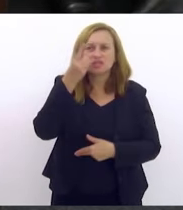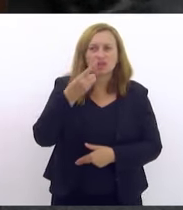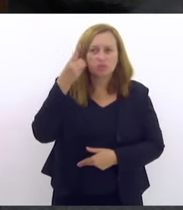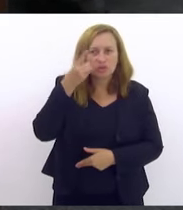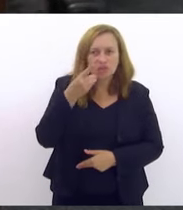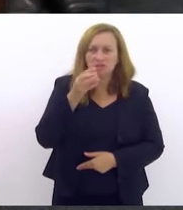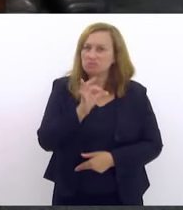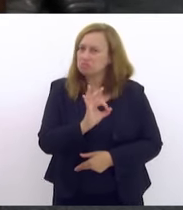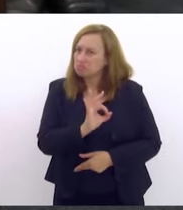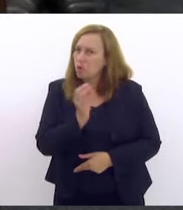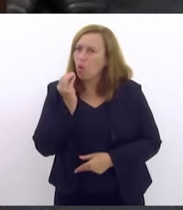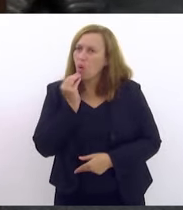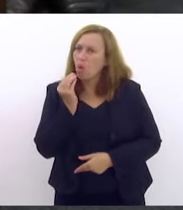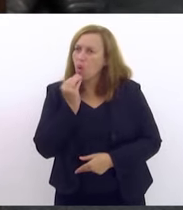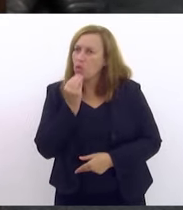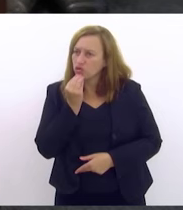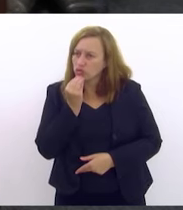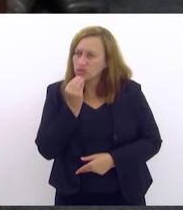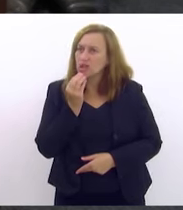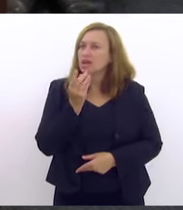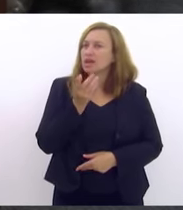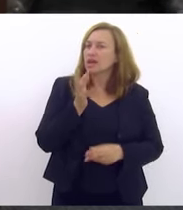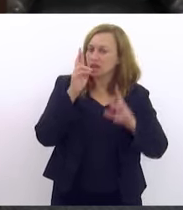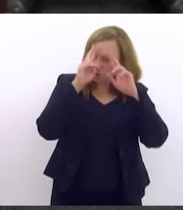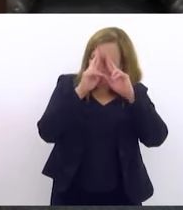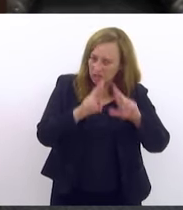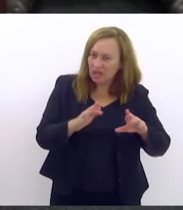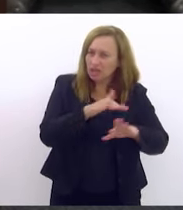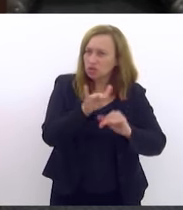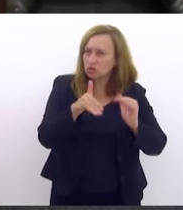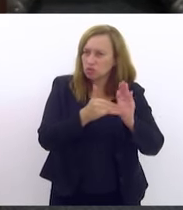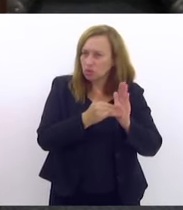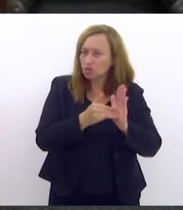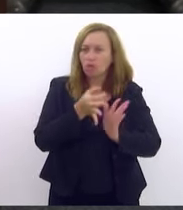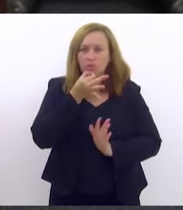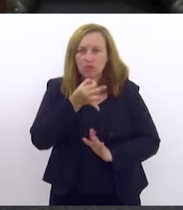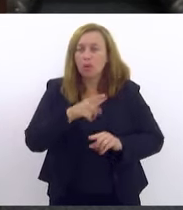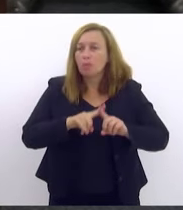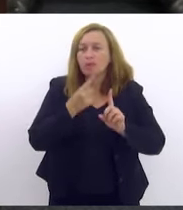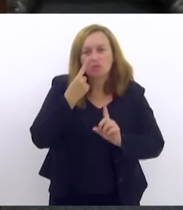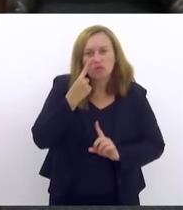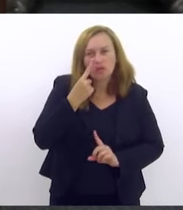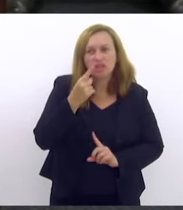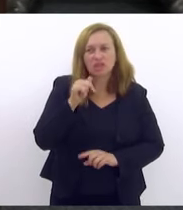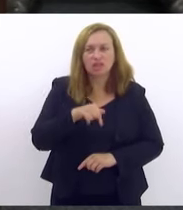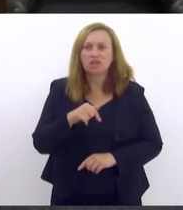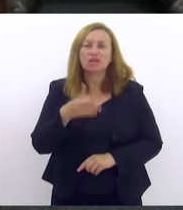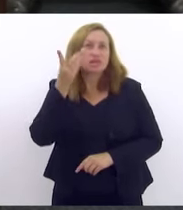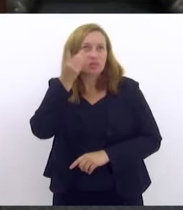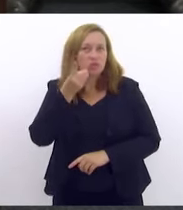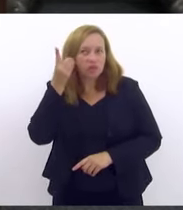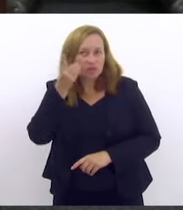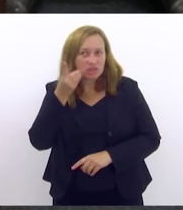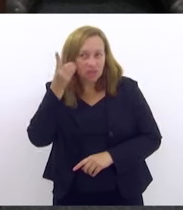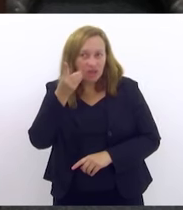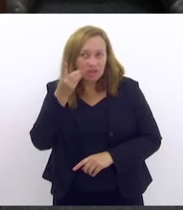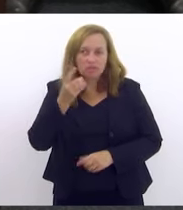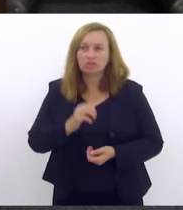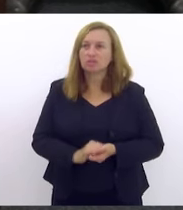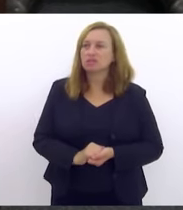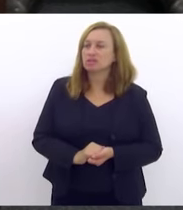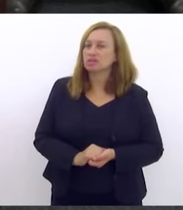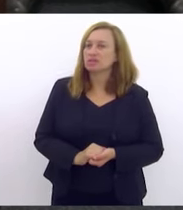deputados, e é óbvio que eu vou respeitar aqui todas as decisões, mas eu estou vendo aqui deputados que estarão se